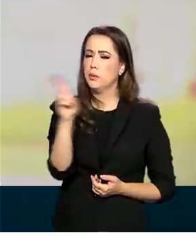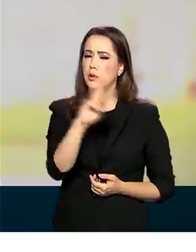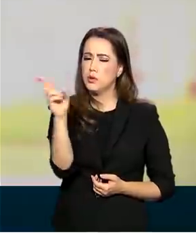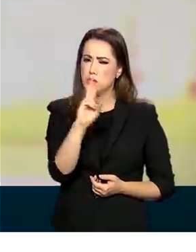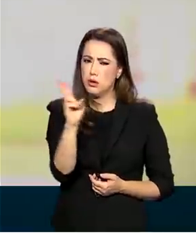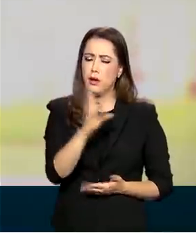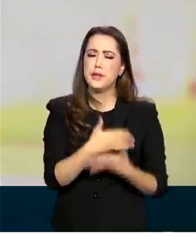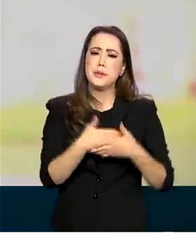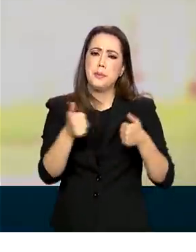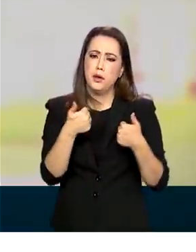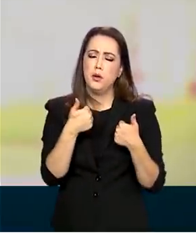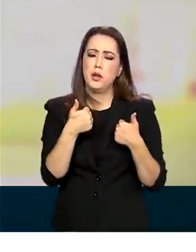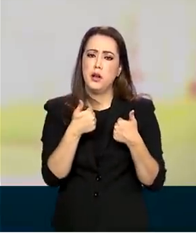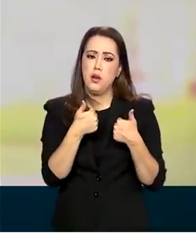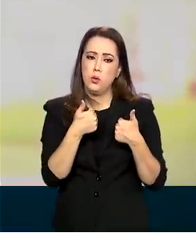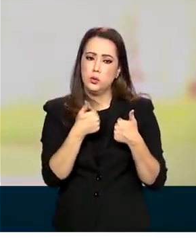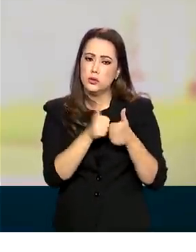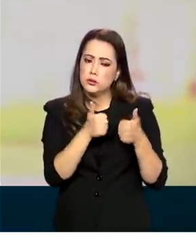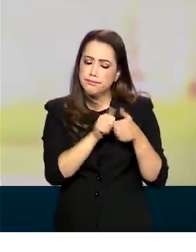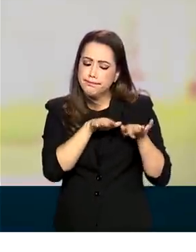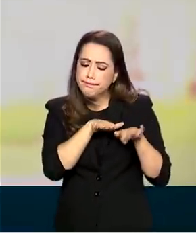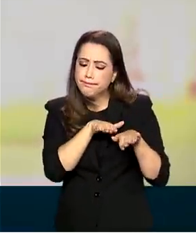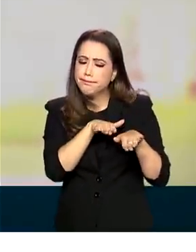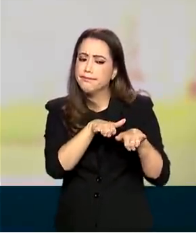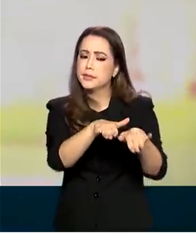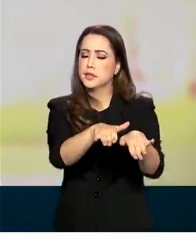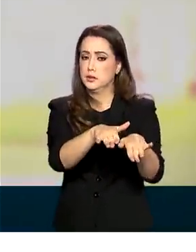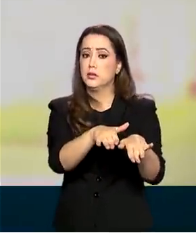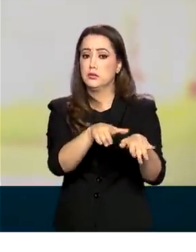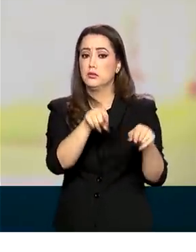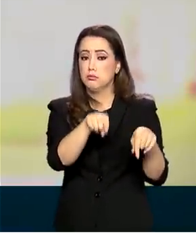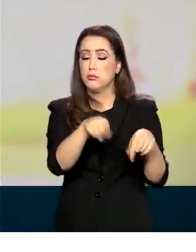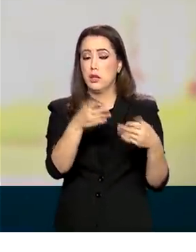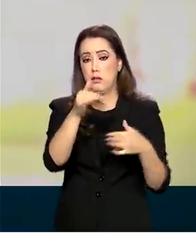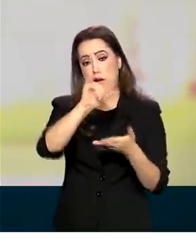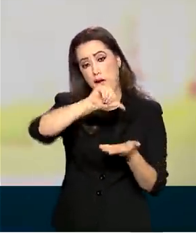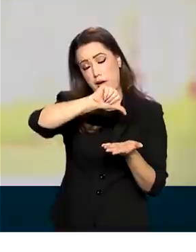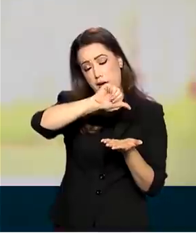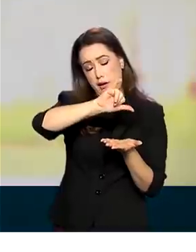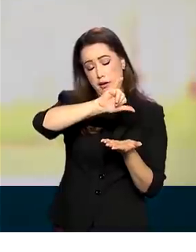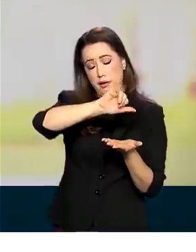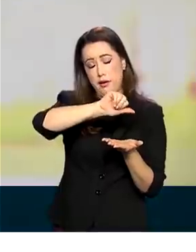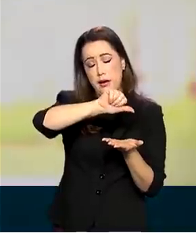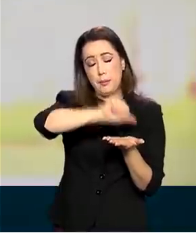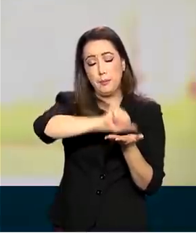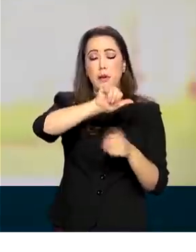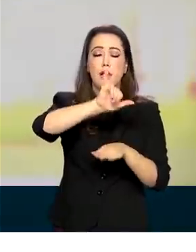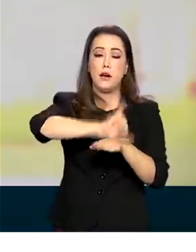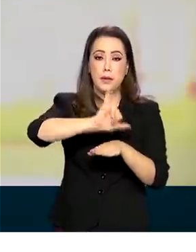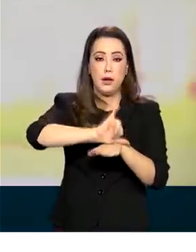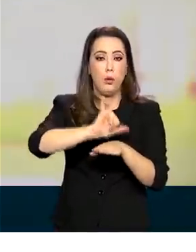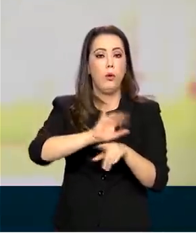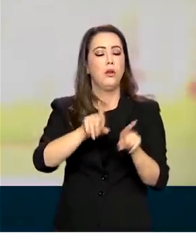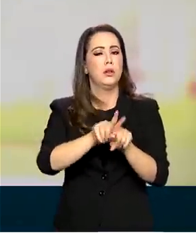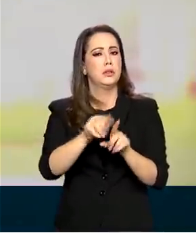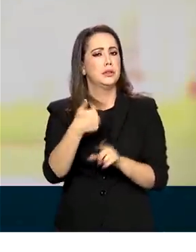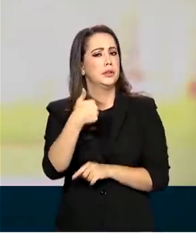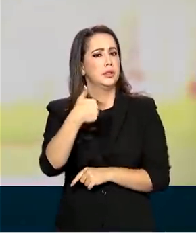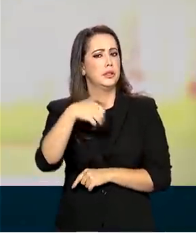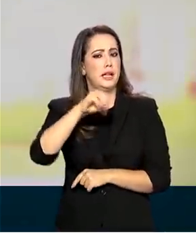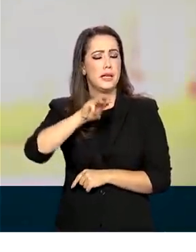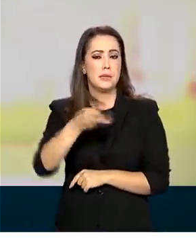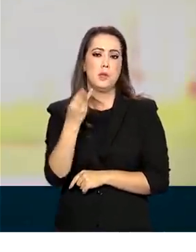melhorar o trânsito na entrada da capital. Segundo o governo, cerca de 10 milhões de toneladas de soja e milho são